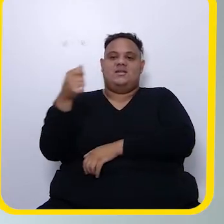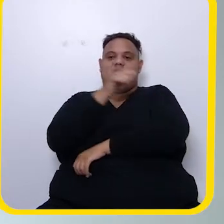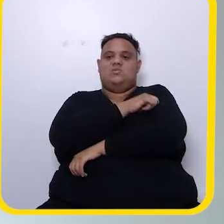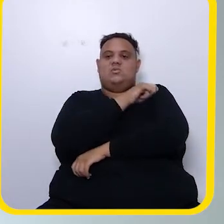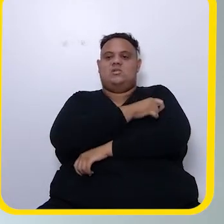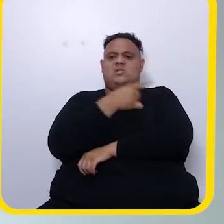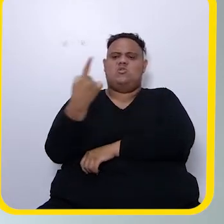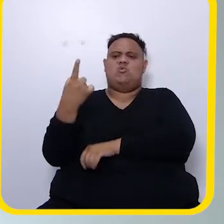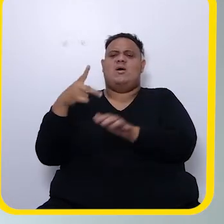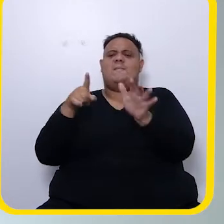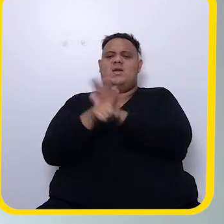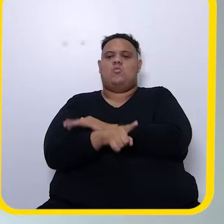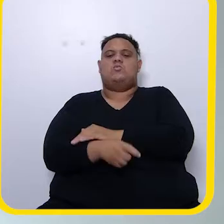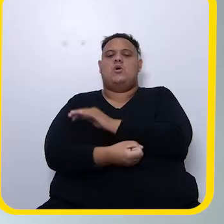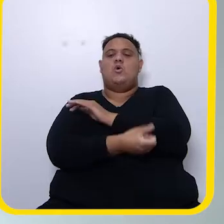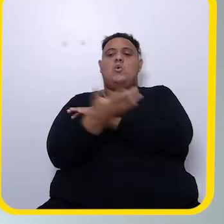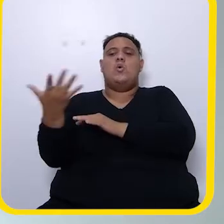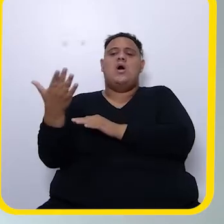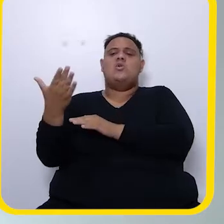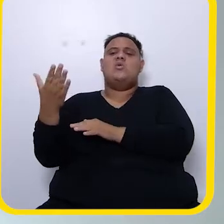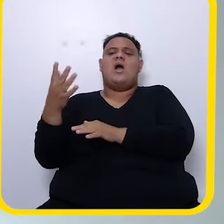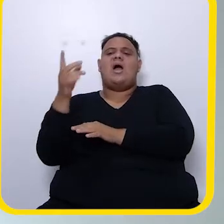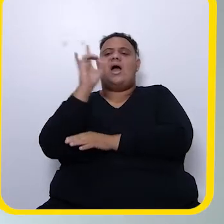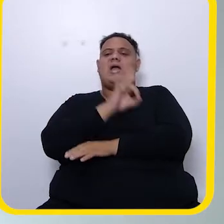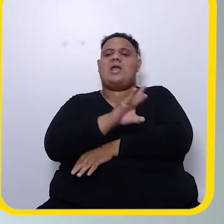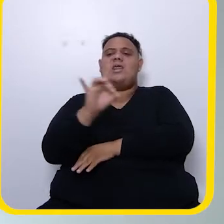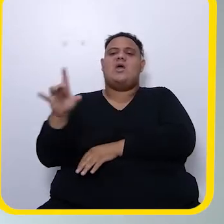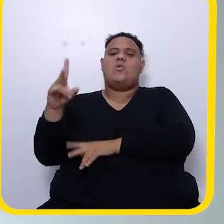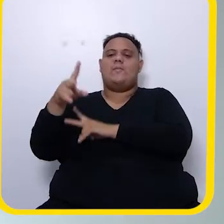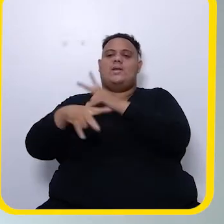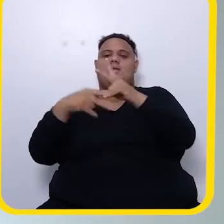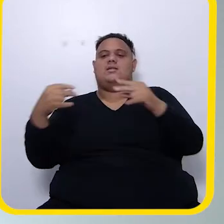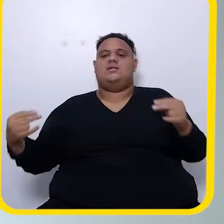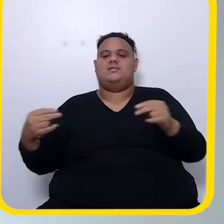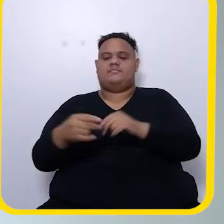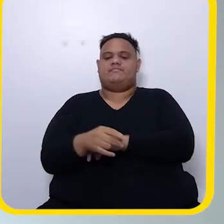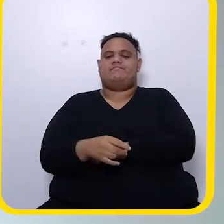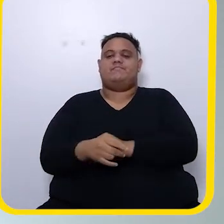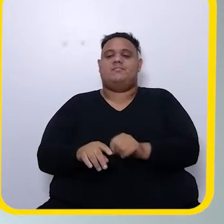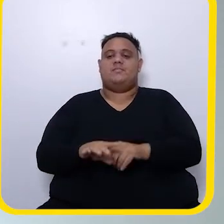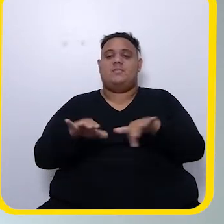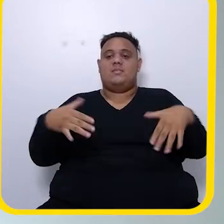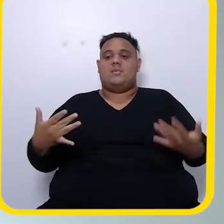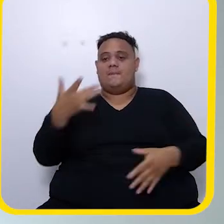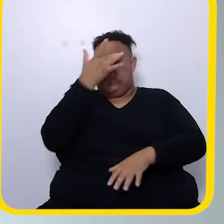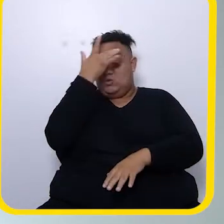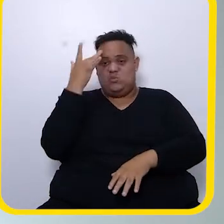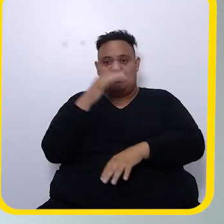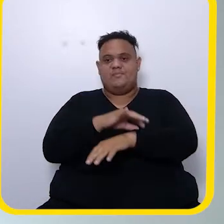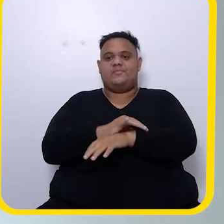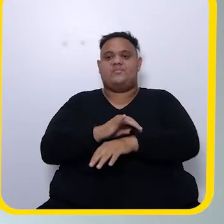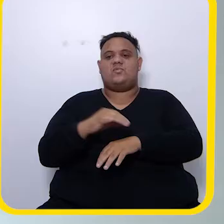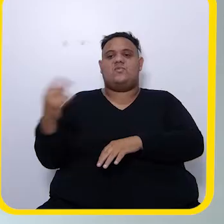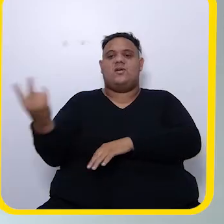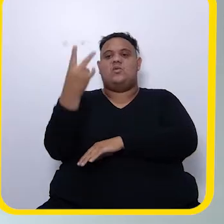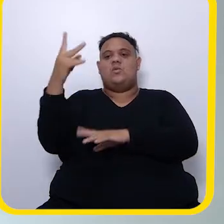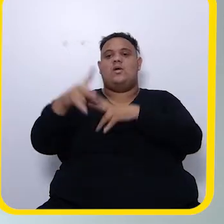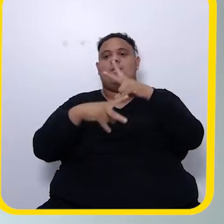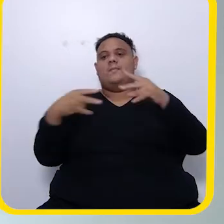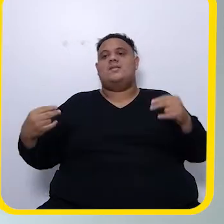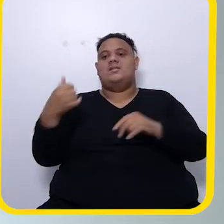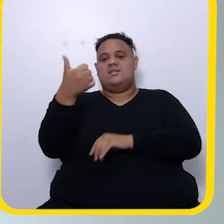Segunda pergunta: quanto coube a cada um pelo presente? Então, ó, o valor do presente